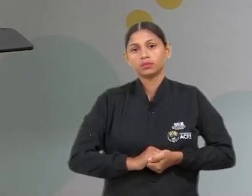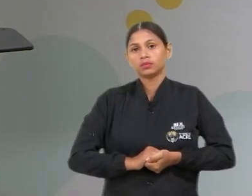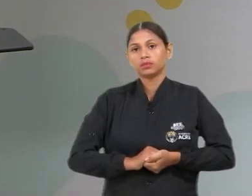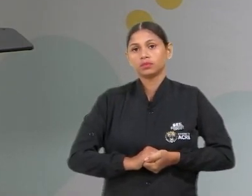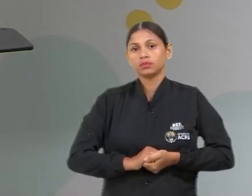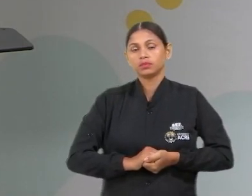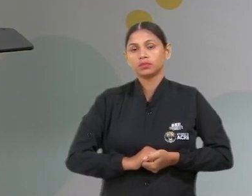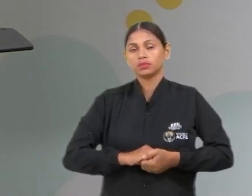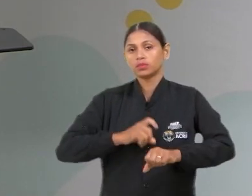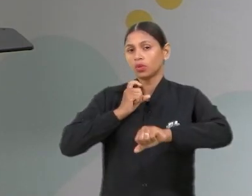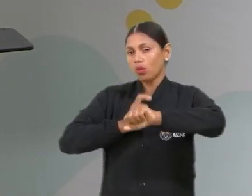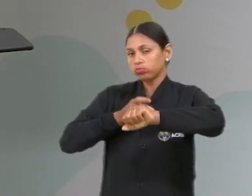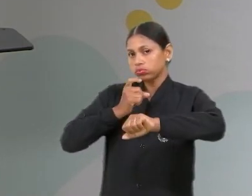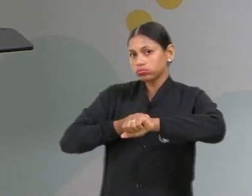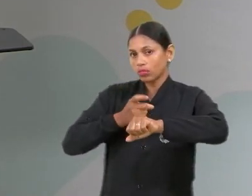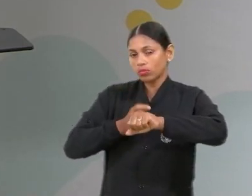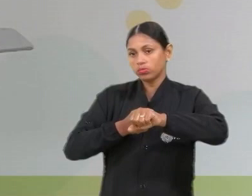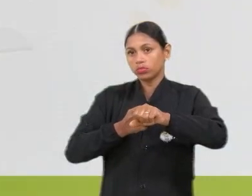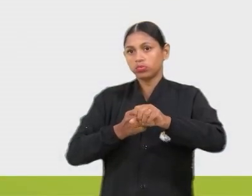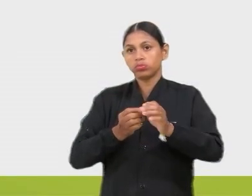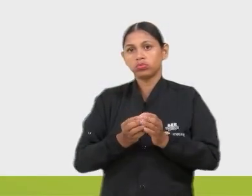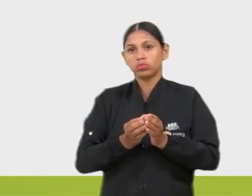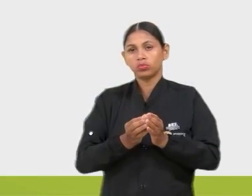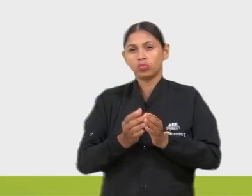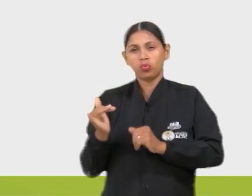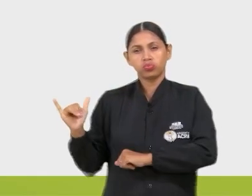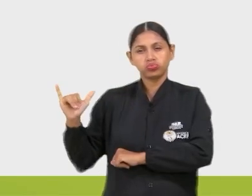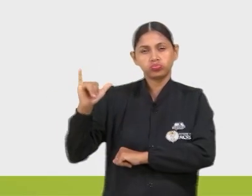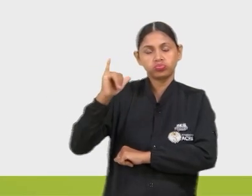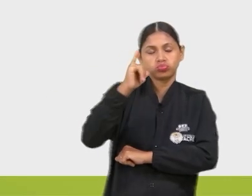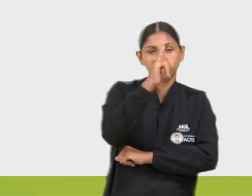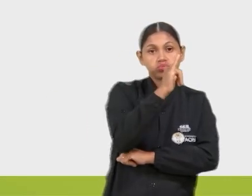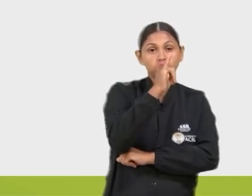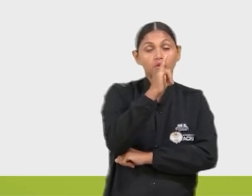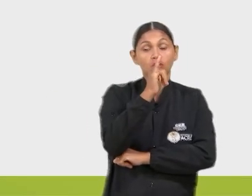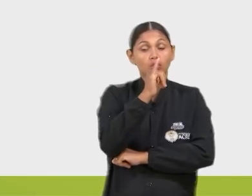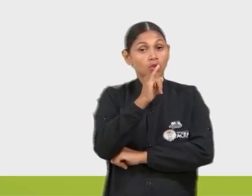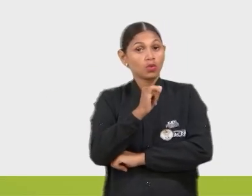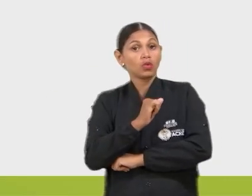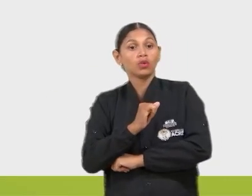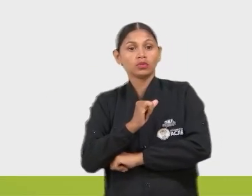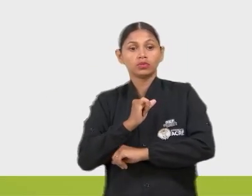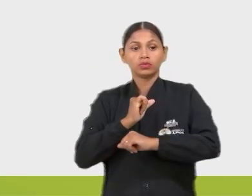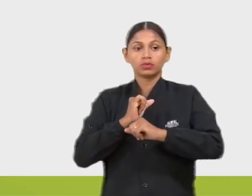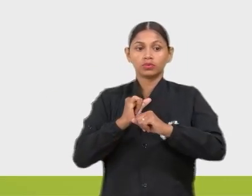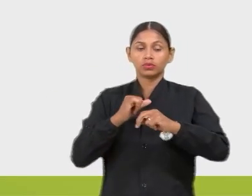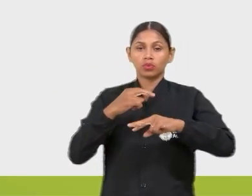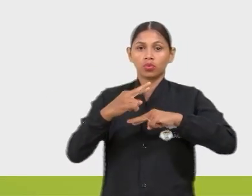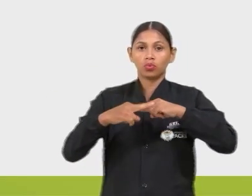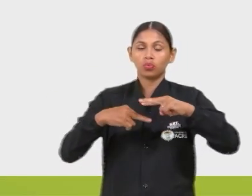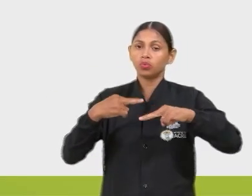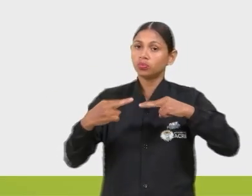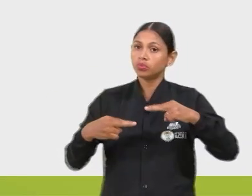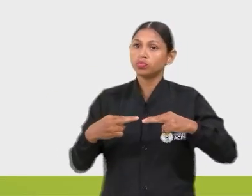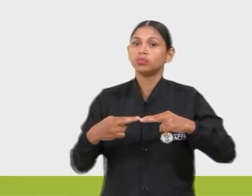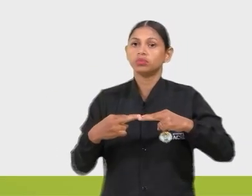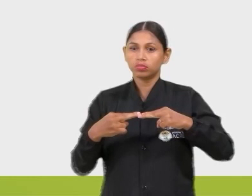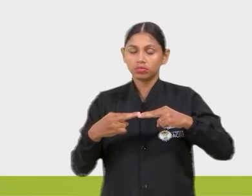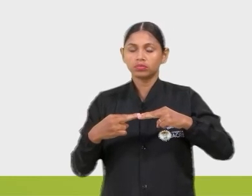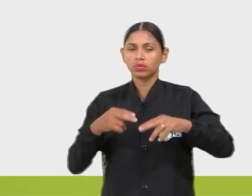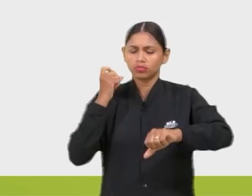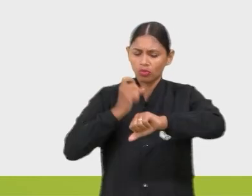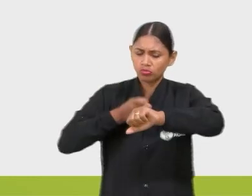peças metálicas de aeronaves abandonadas em aeroportos são recicladas. Uma dessas peças é maciça e